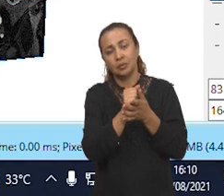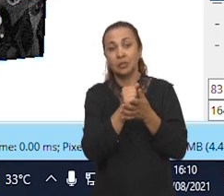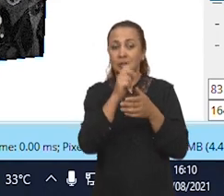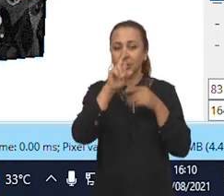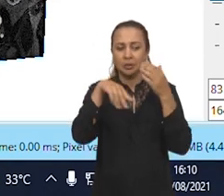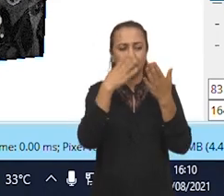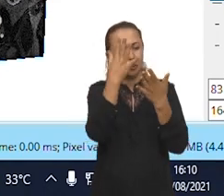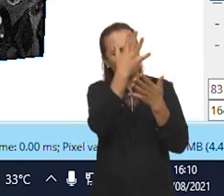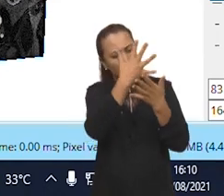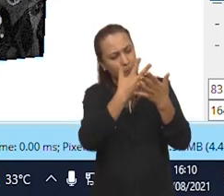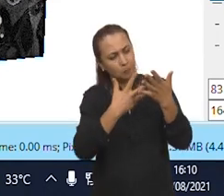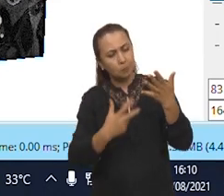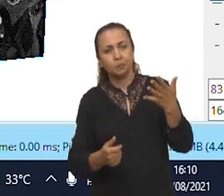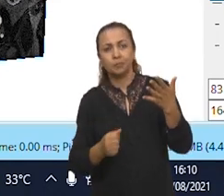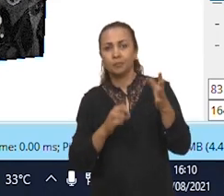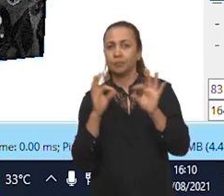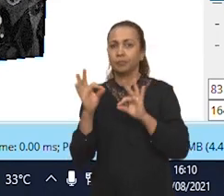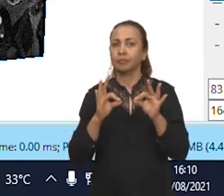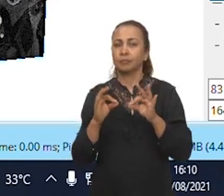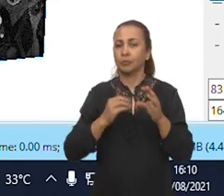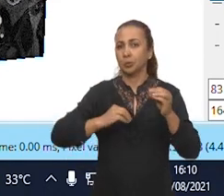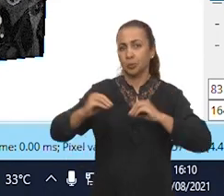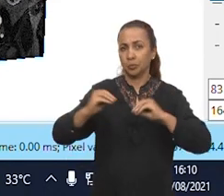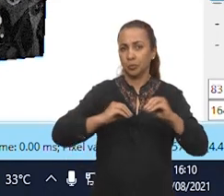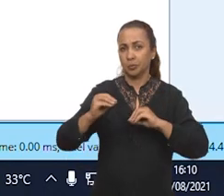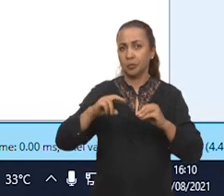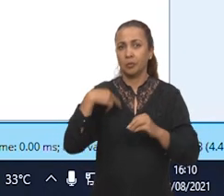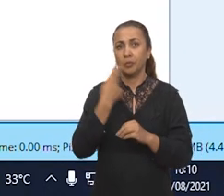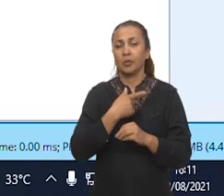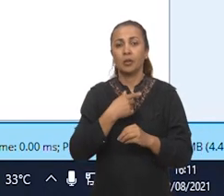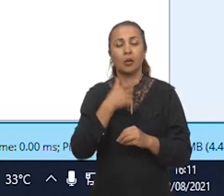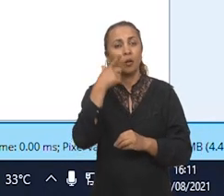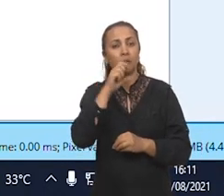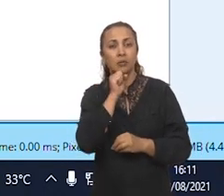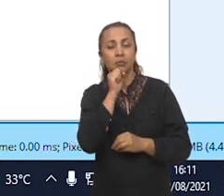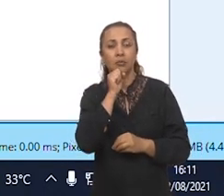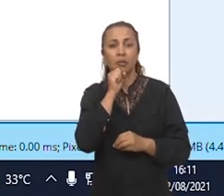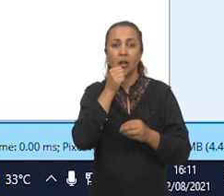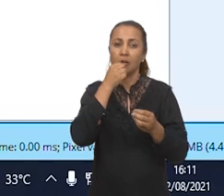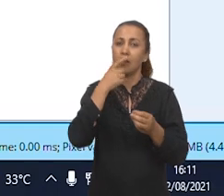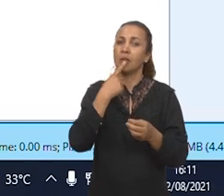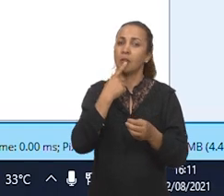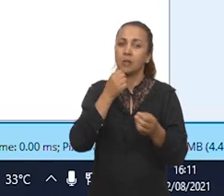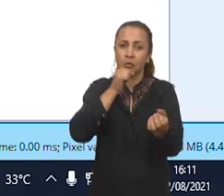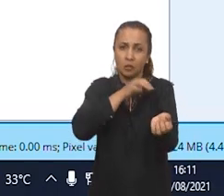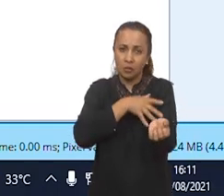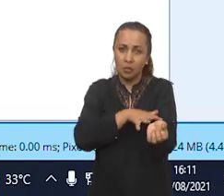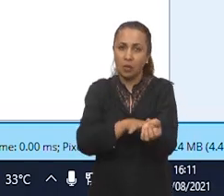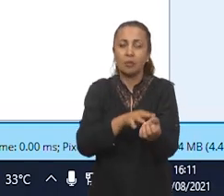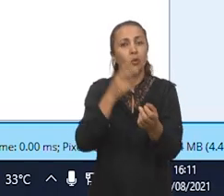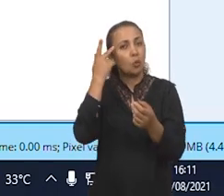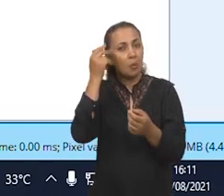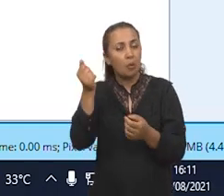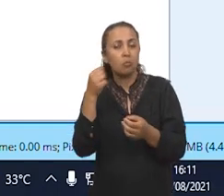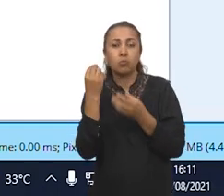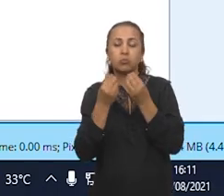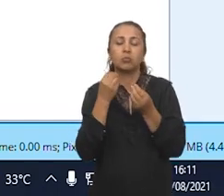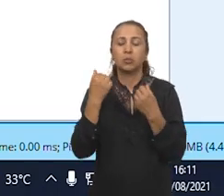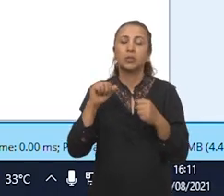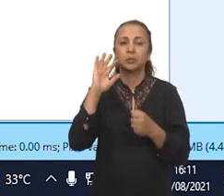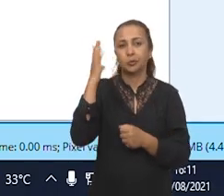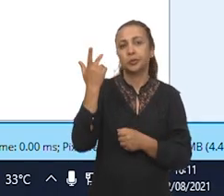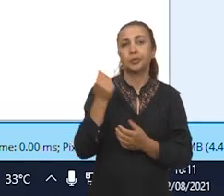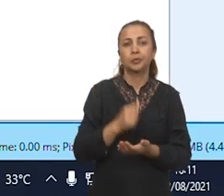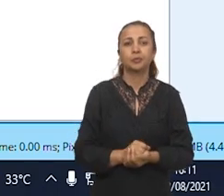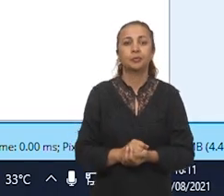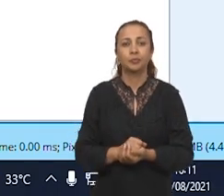após esse concerto essa manipulação nós conseguimos ver o sangue eu vou ir com o mundo deve deve-se coar de fato uma vez que é